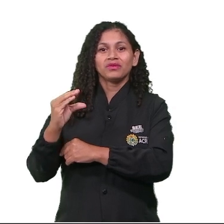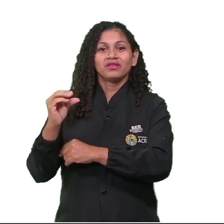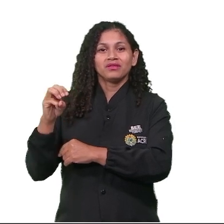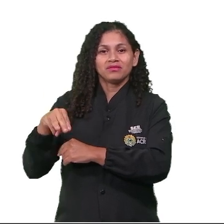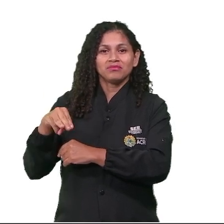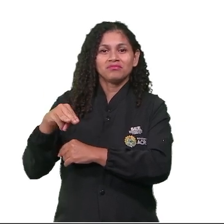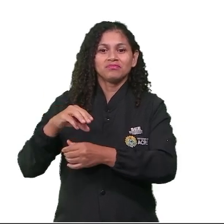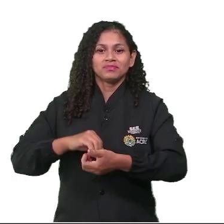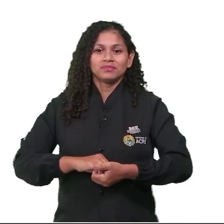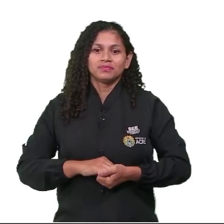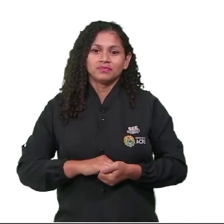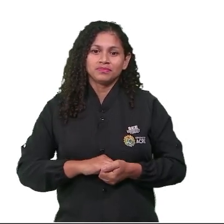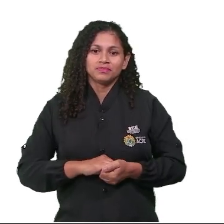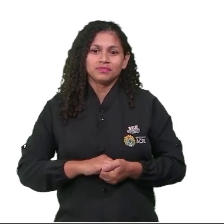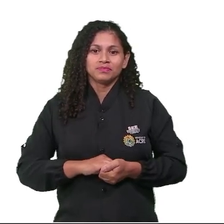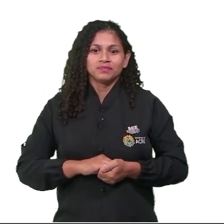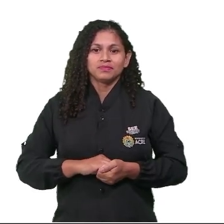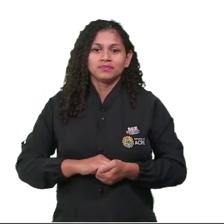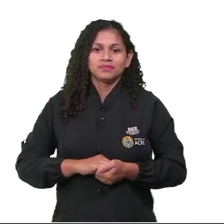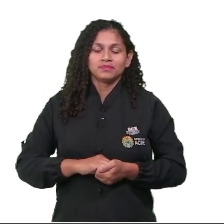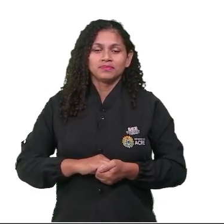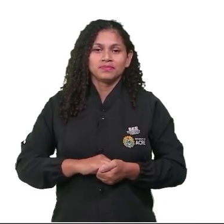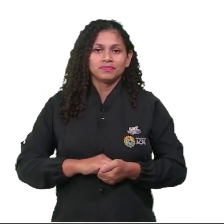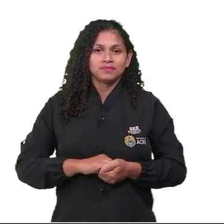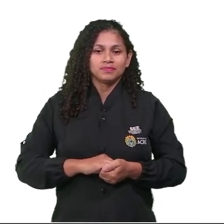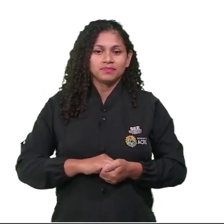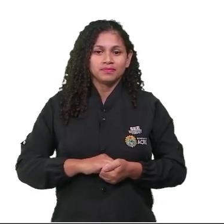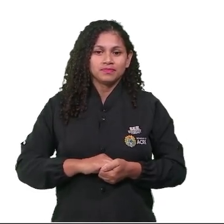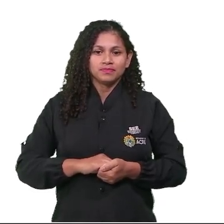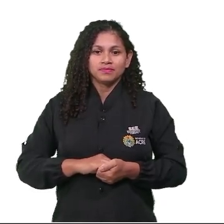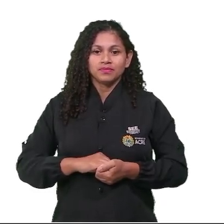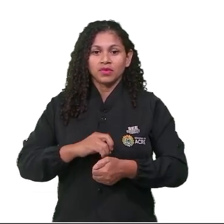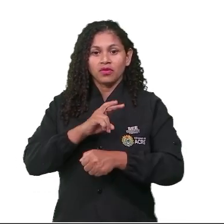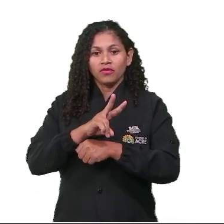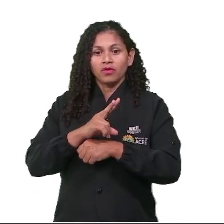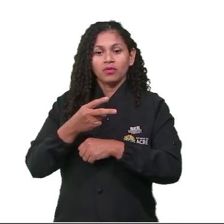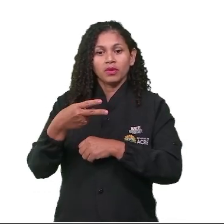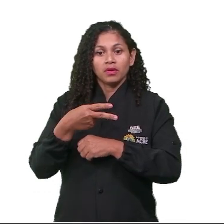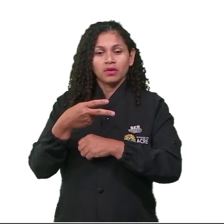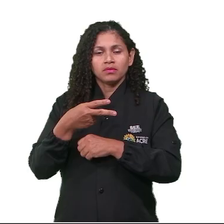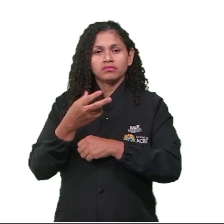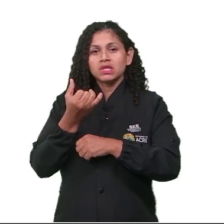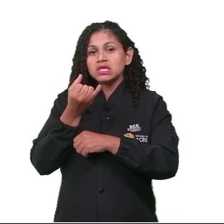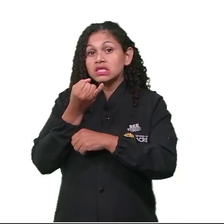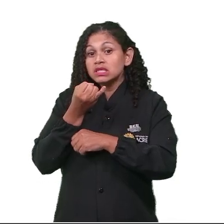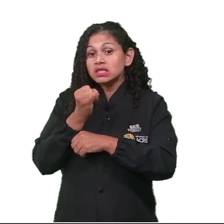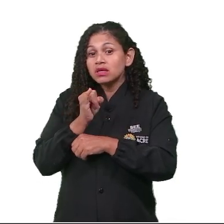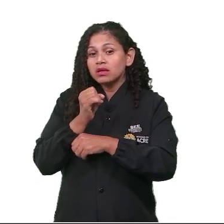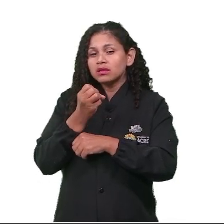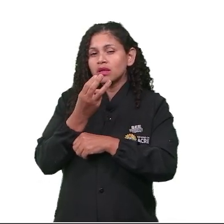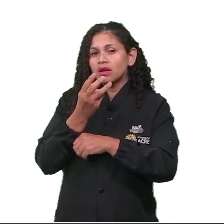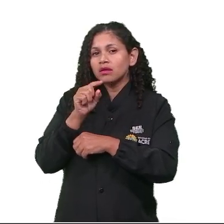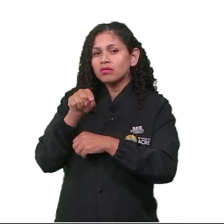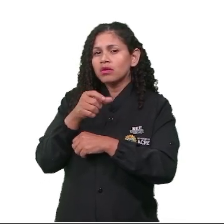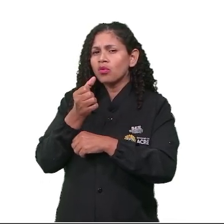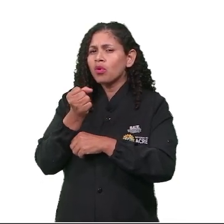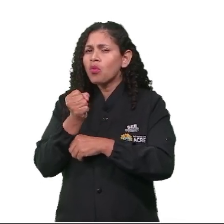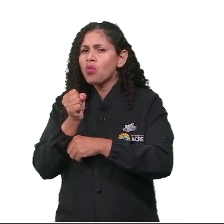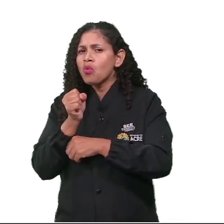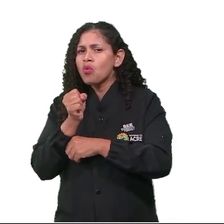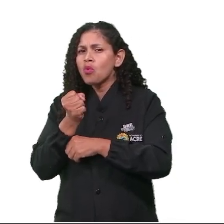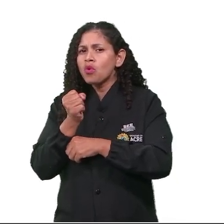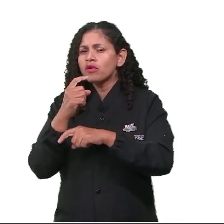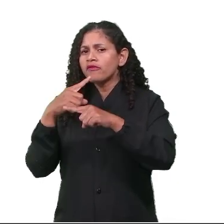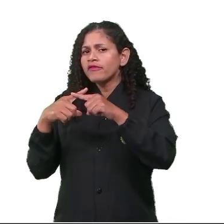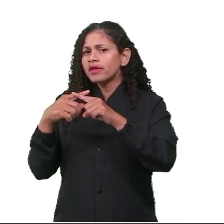8 centímetros. Vou colocar aqui. Volume é igual. Se eu faço 3,8